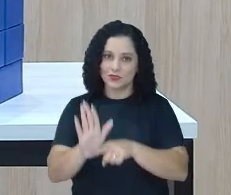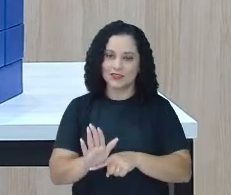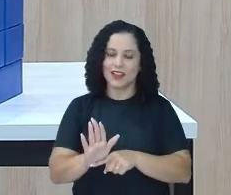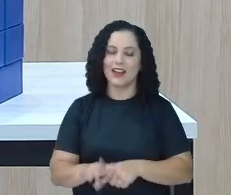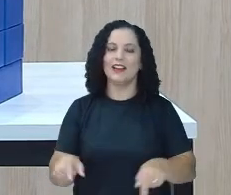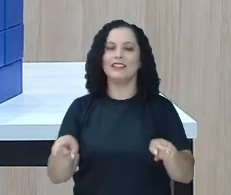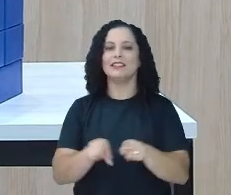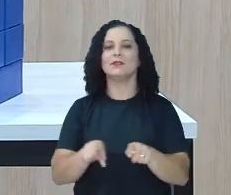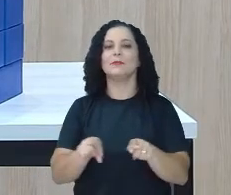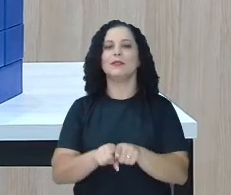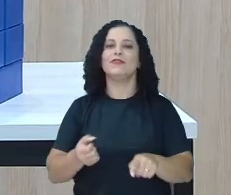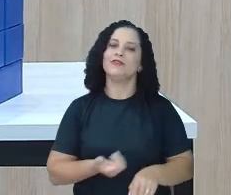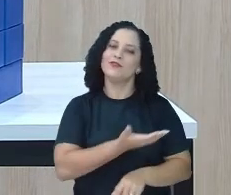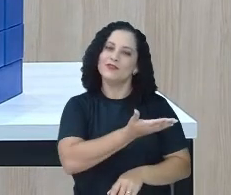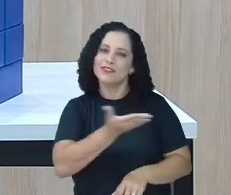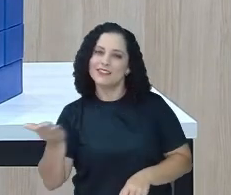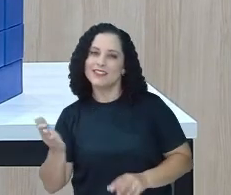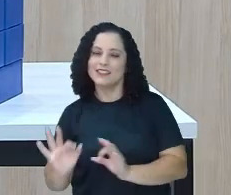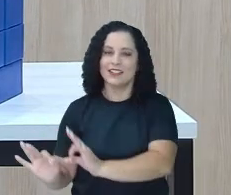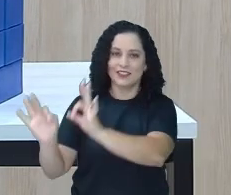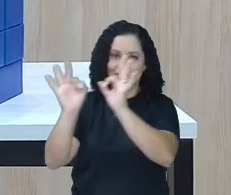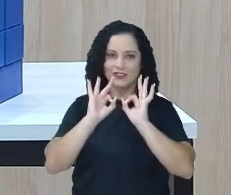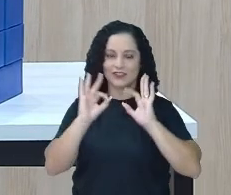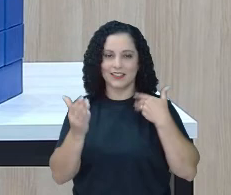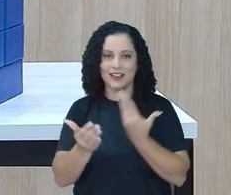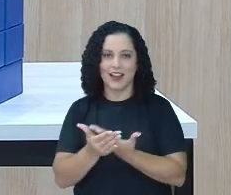E agradeço a você também, que está aí assistindo a nossa